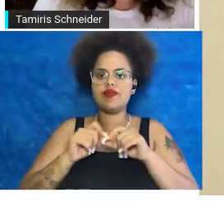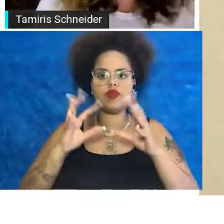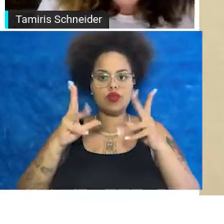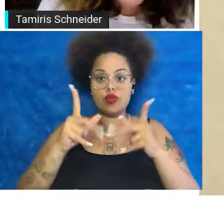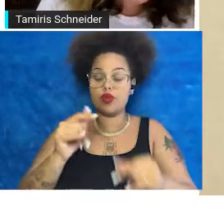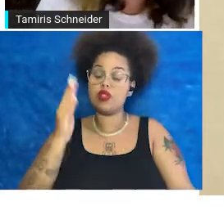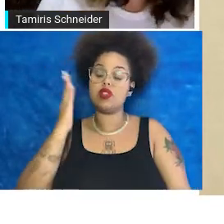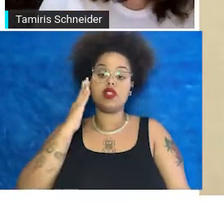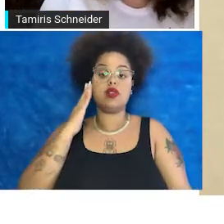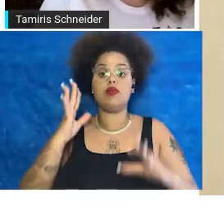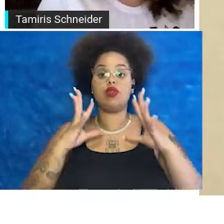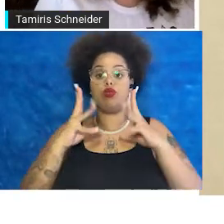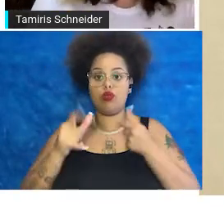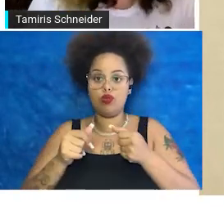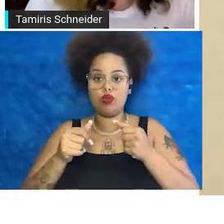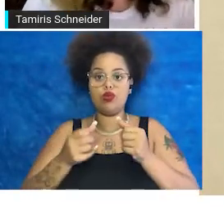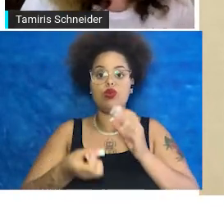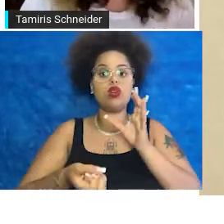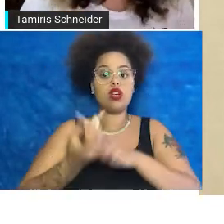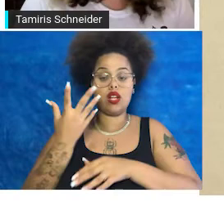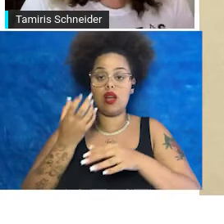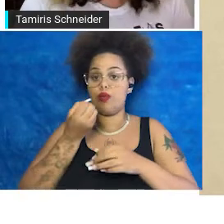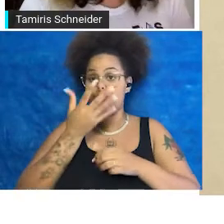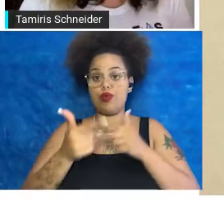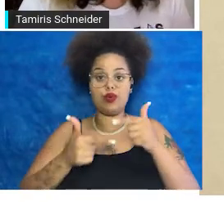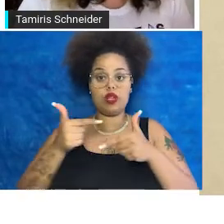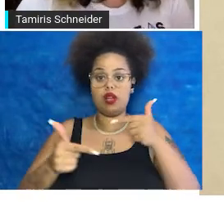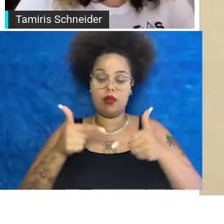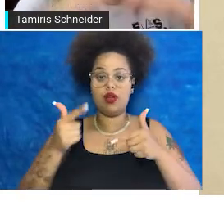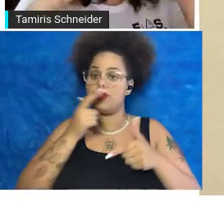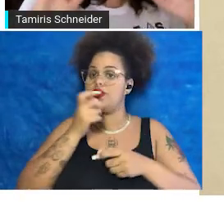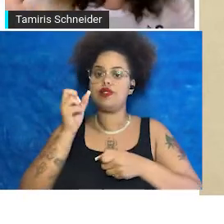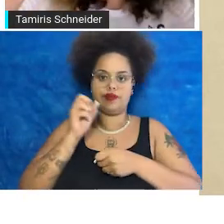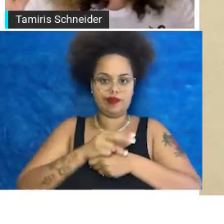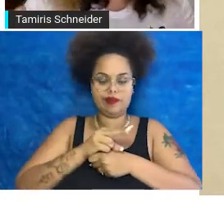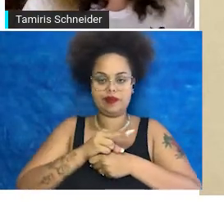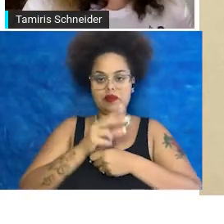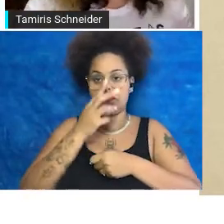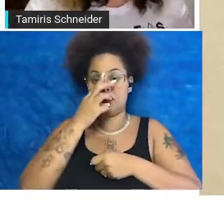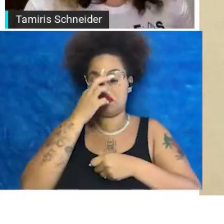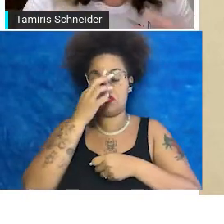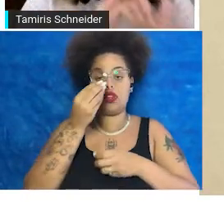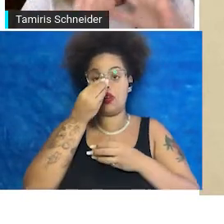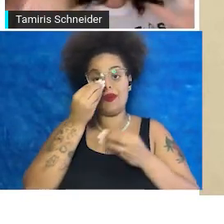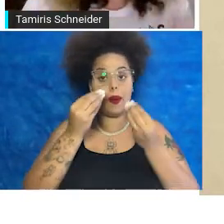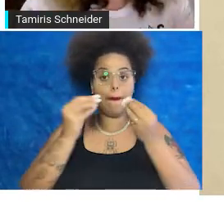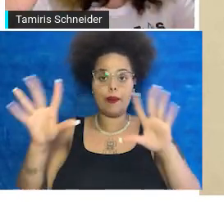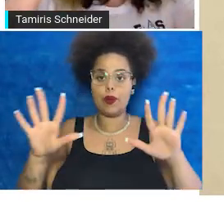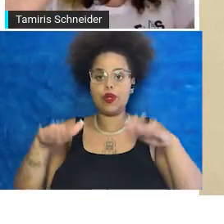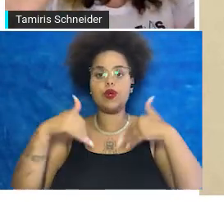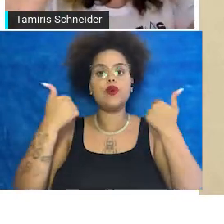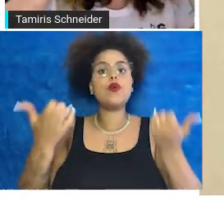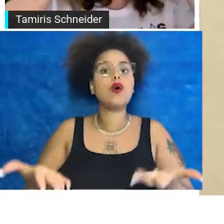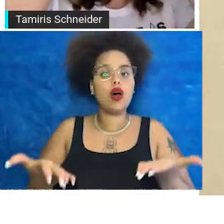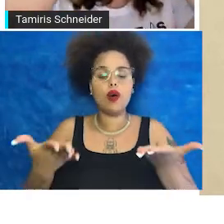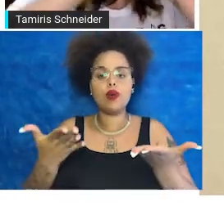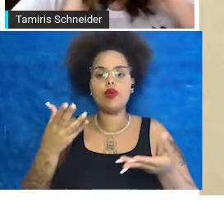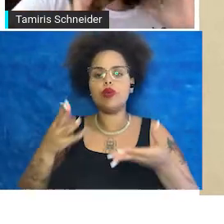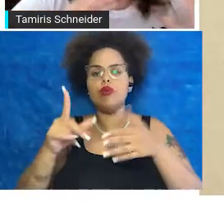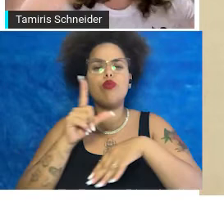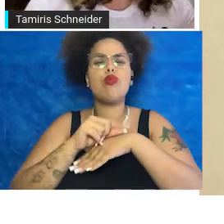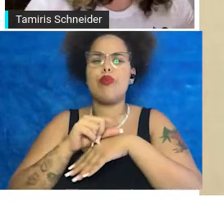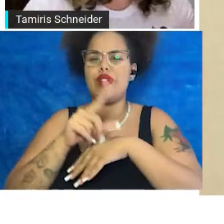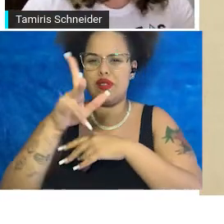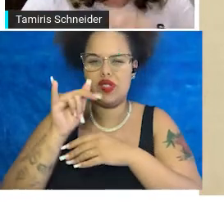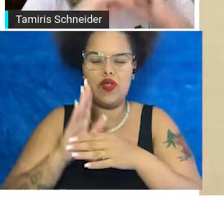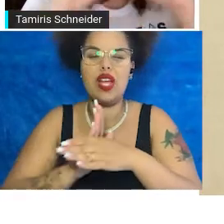saber tudo para criar um bom trabalho, para conseguir emprego. Então, não importa em qual momento você